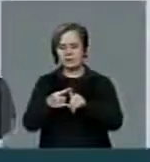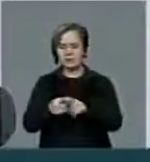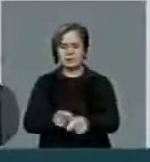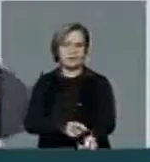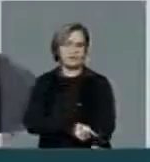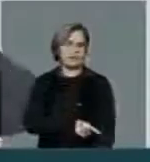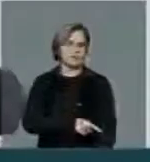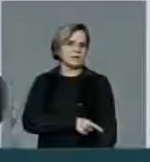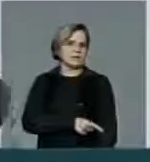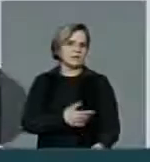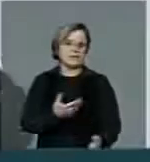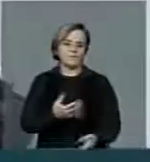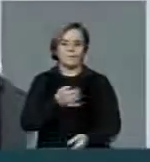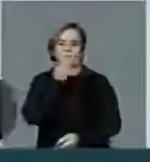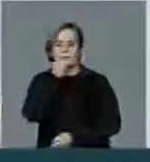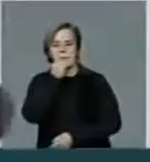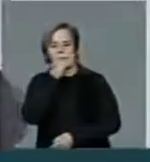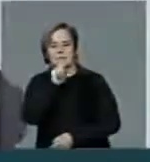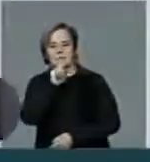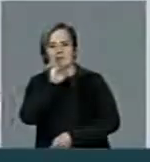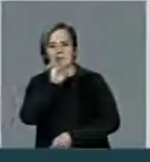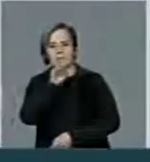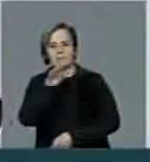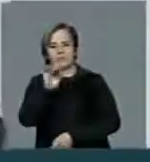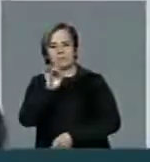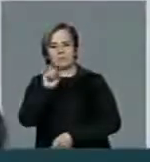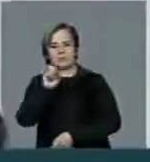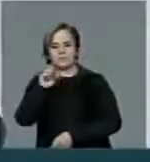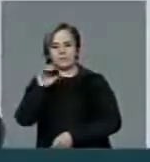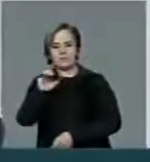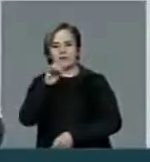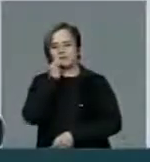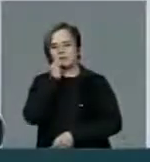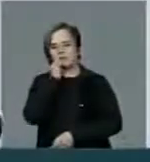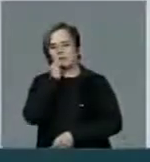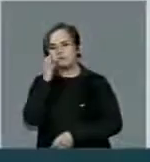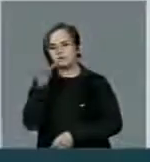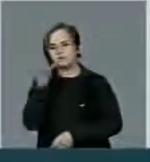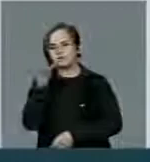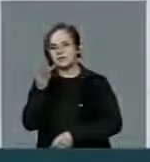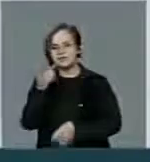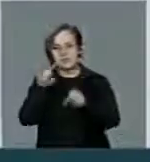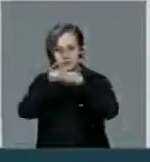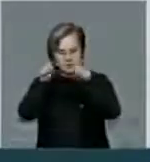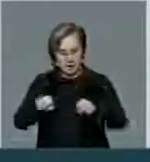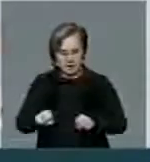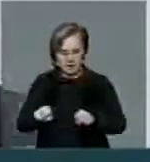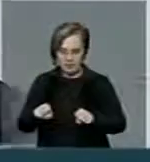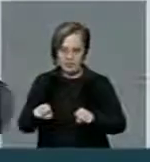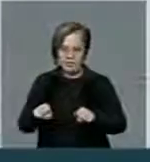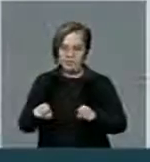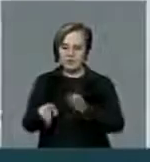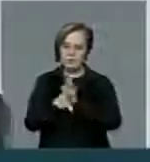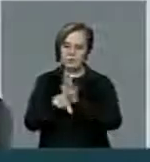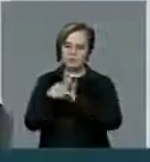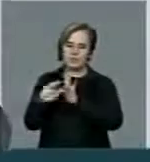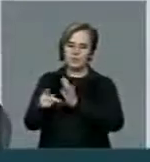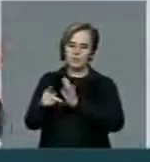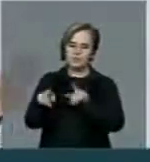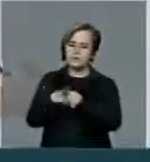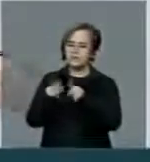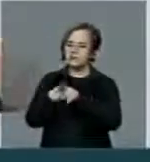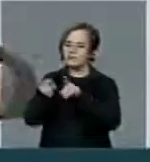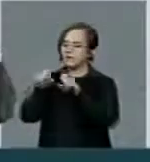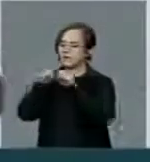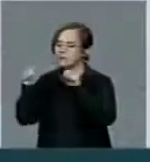de sistemas, cada vez que você muda, você vai e volta, tem que estressar o sistema, e estresse de campo. São os dois sistemas que estão funcionando.